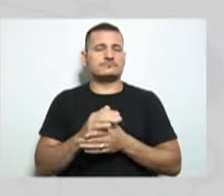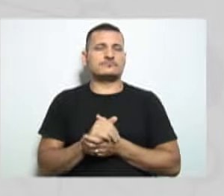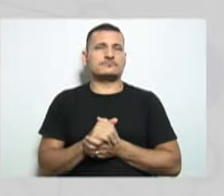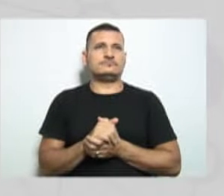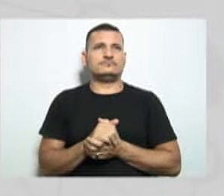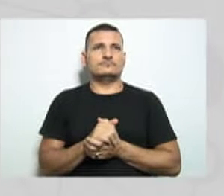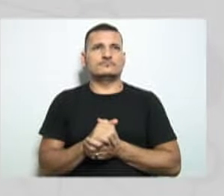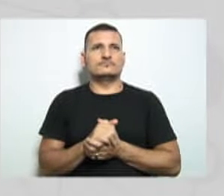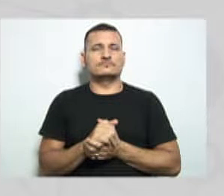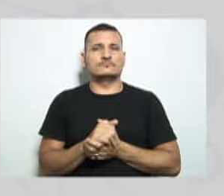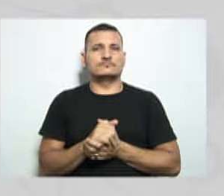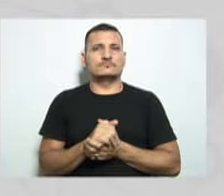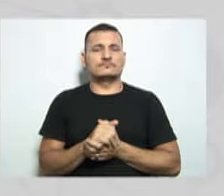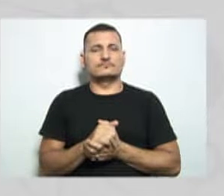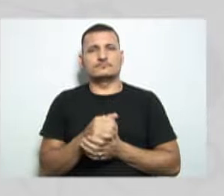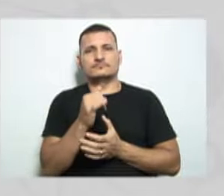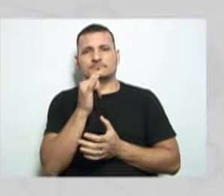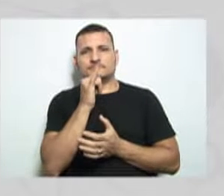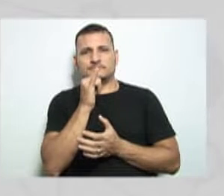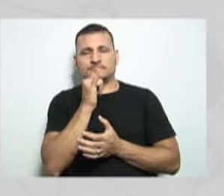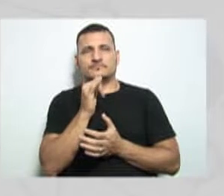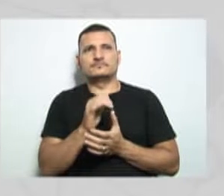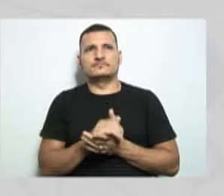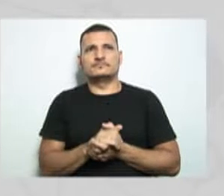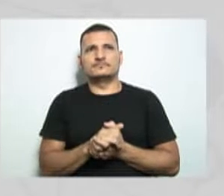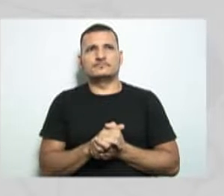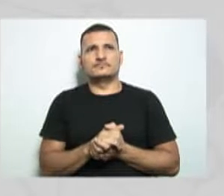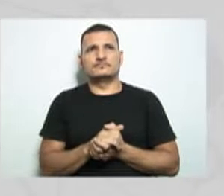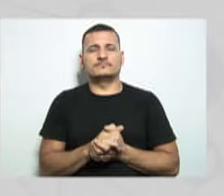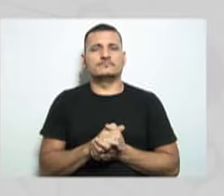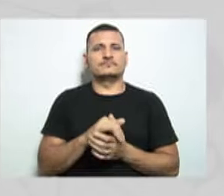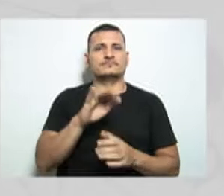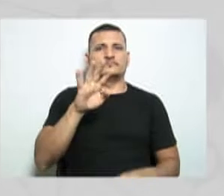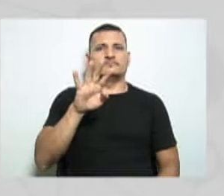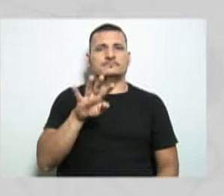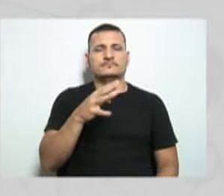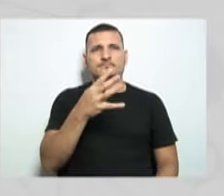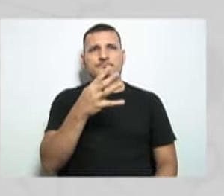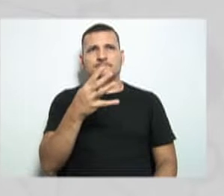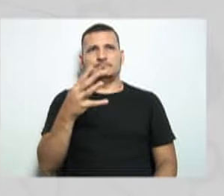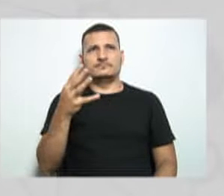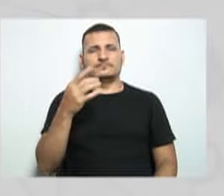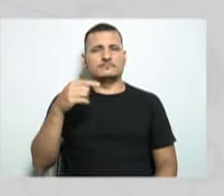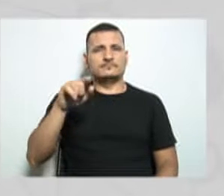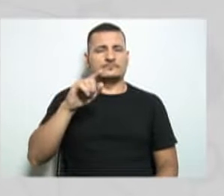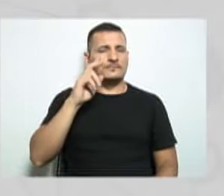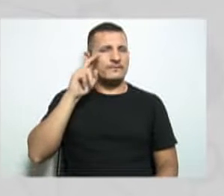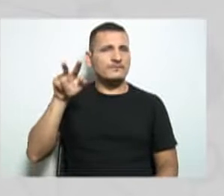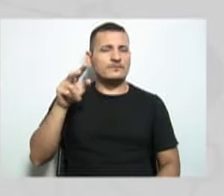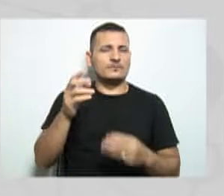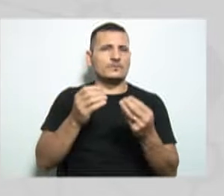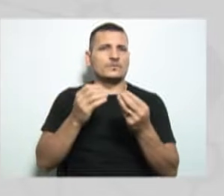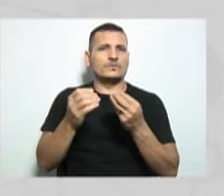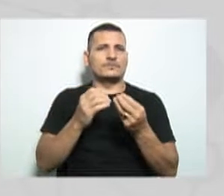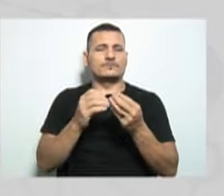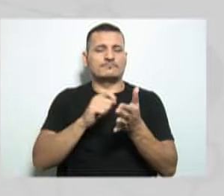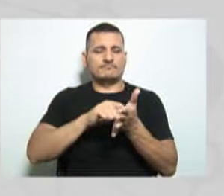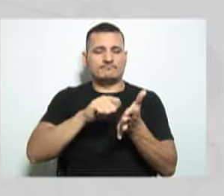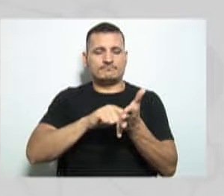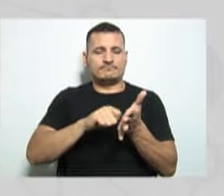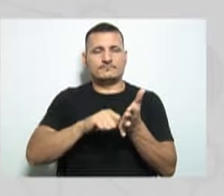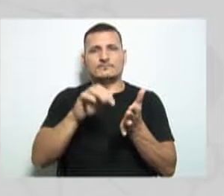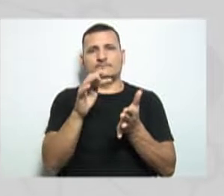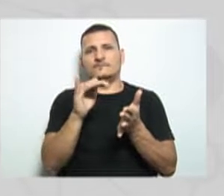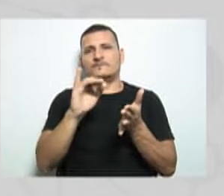existentes. Vamos ter um exemplo aqui. Eu trouxe aqui um exemplo para vocês terem uma base de como funciona o lançamento na fichinha que vocês vão